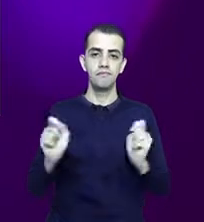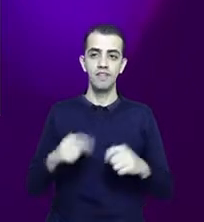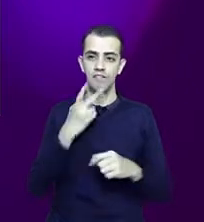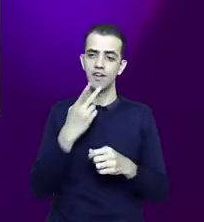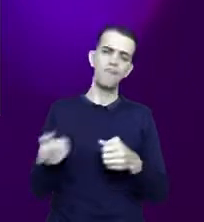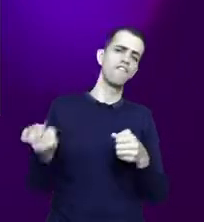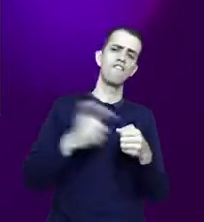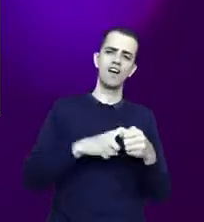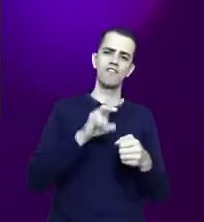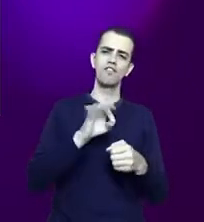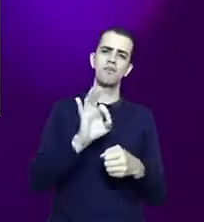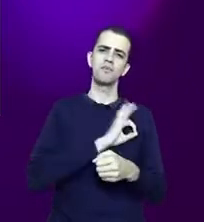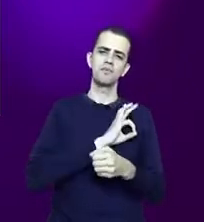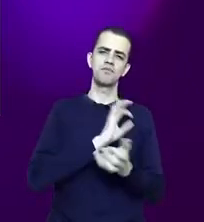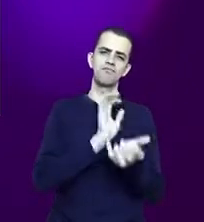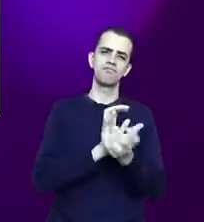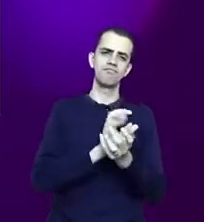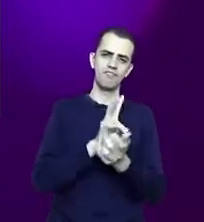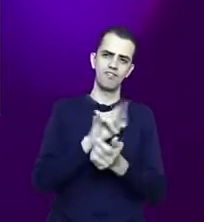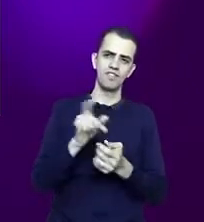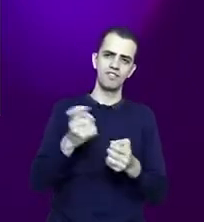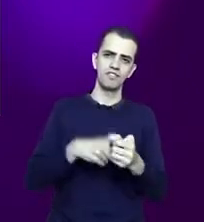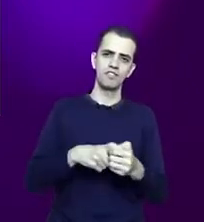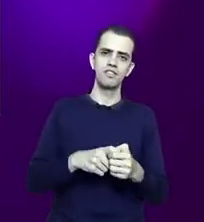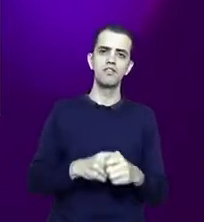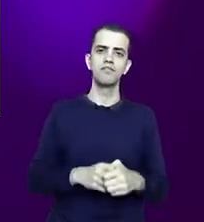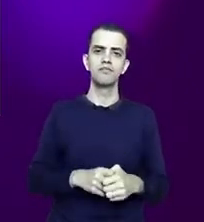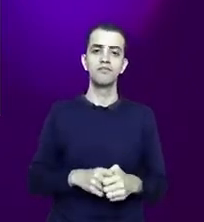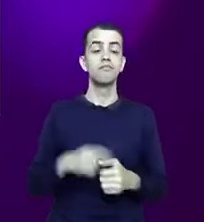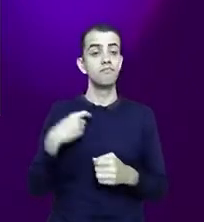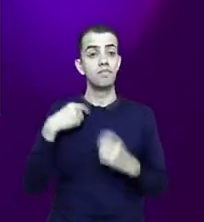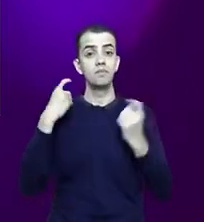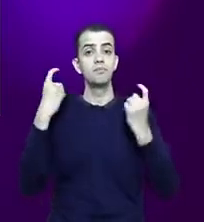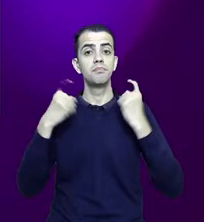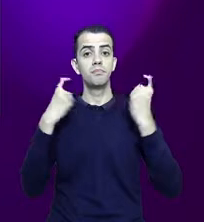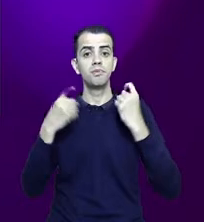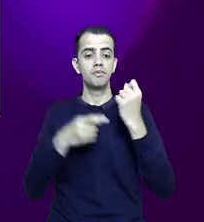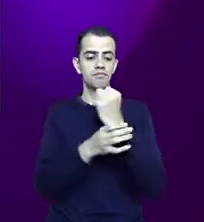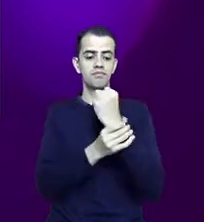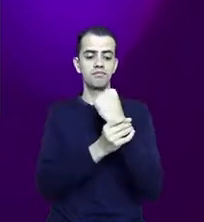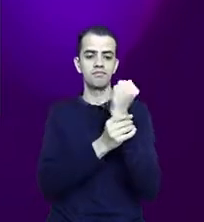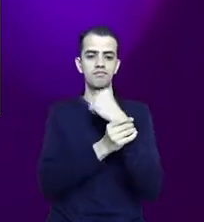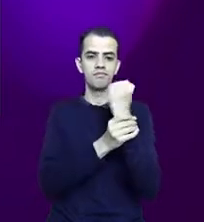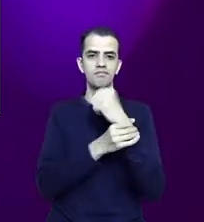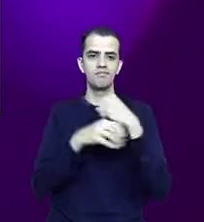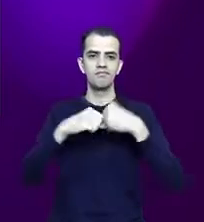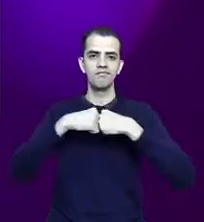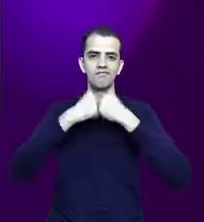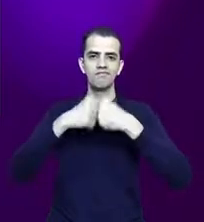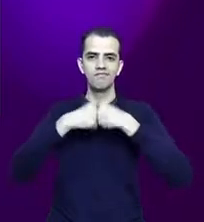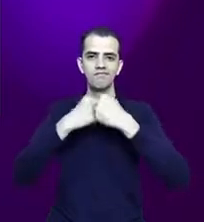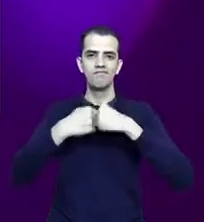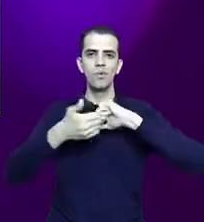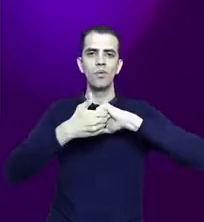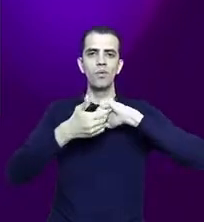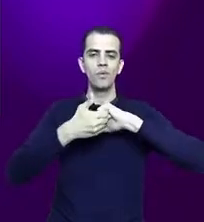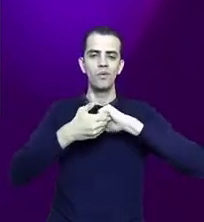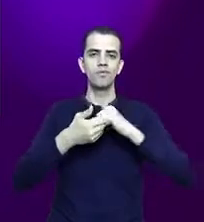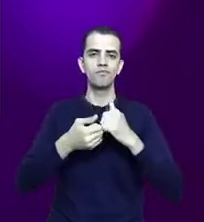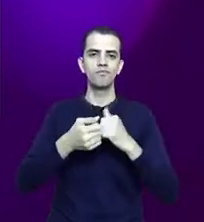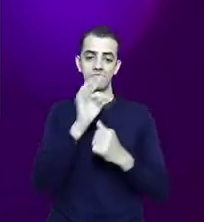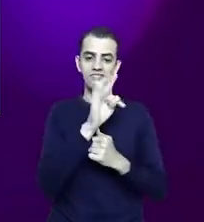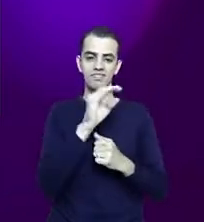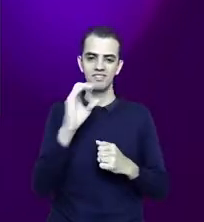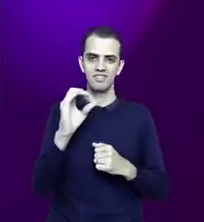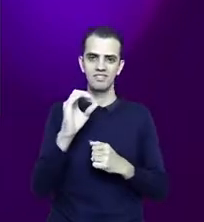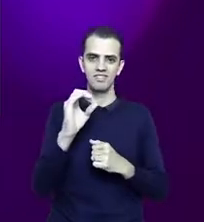choque? Não, eu fico preocupado com a qualidade da articulação, né? Então, na tomografia computadorizada, principalmente no